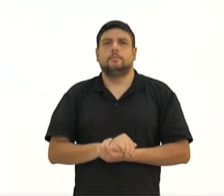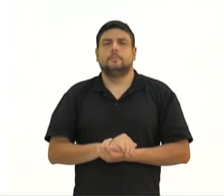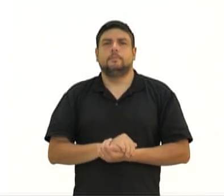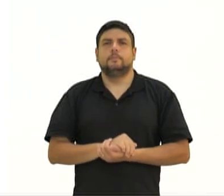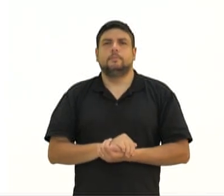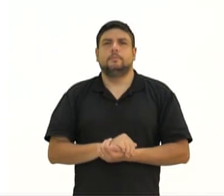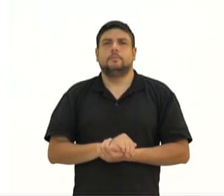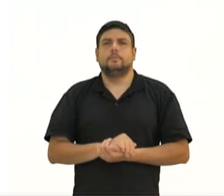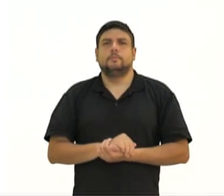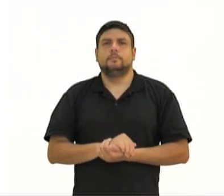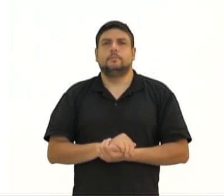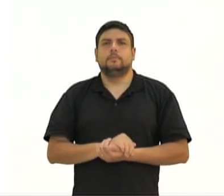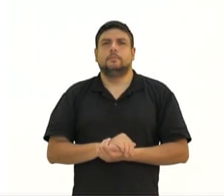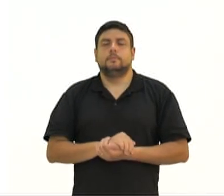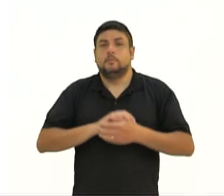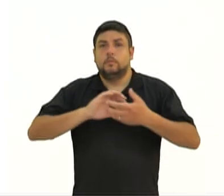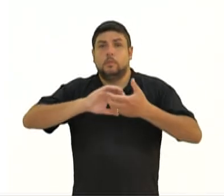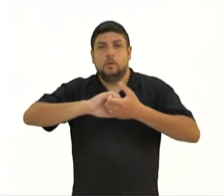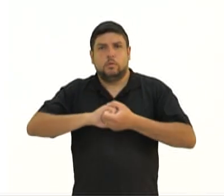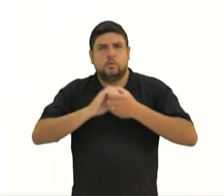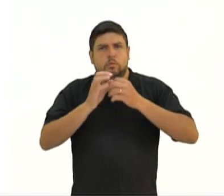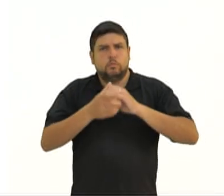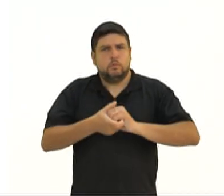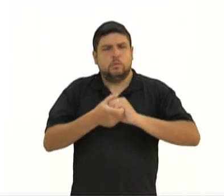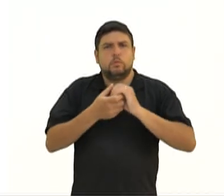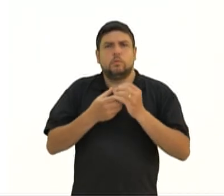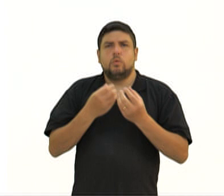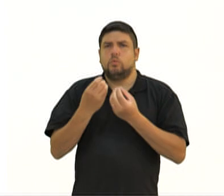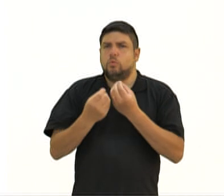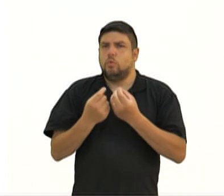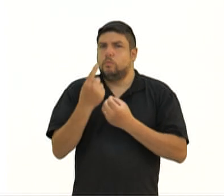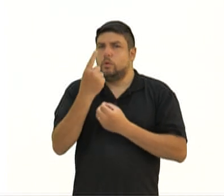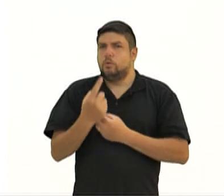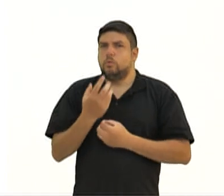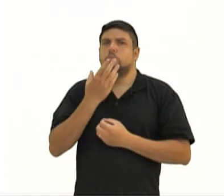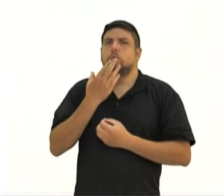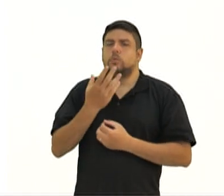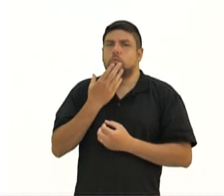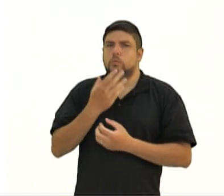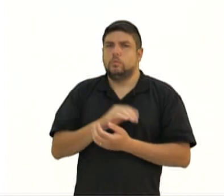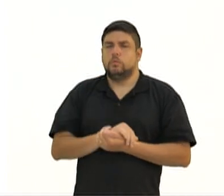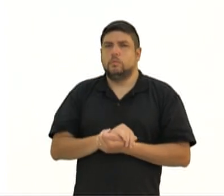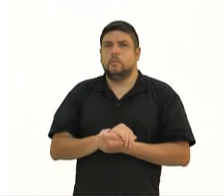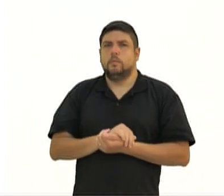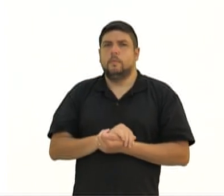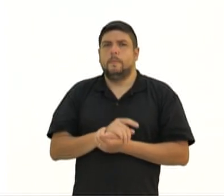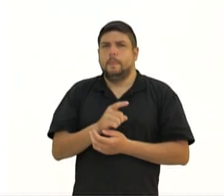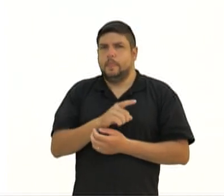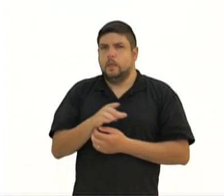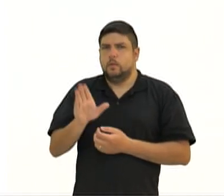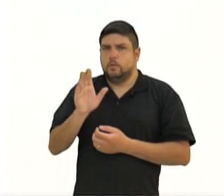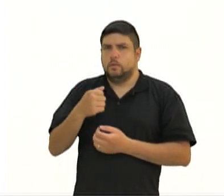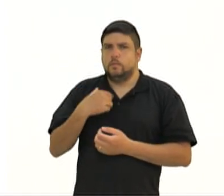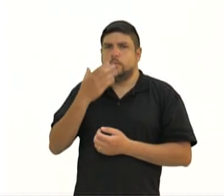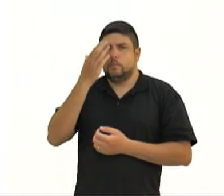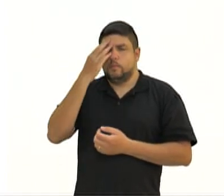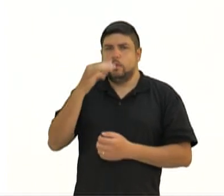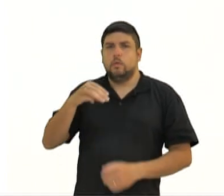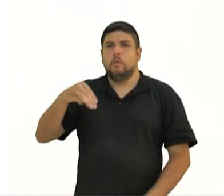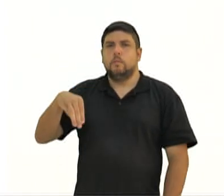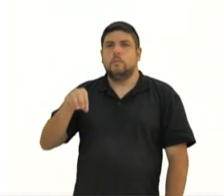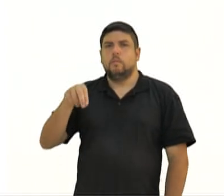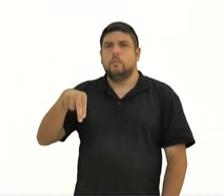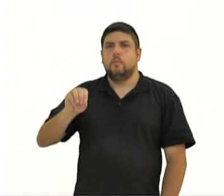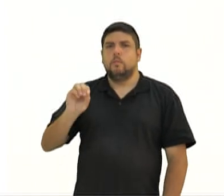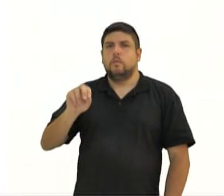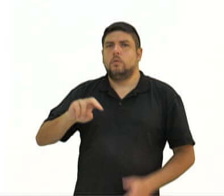Nas cerâmicas, monocromática. Eu já havia explicado para vocês em aulas anteriores que mono é uma cor